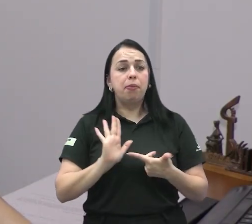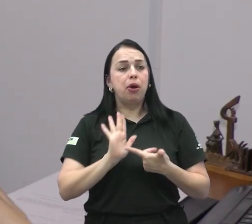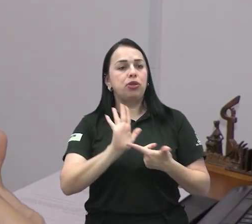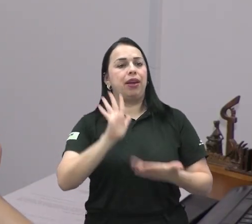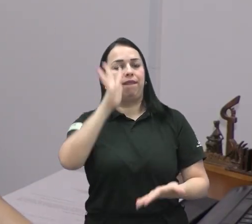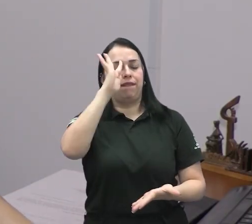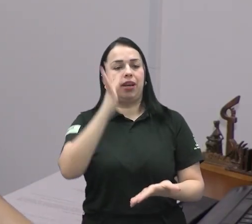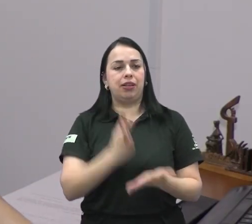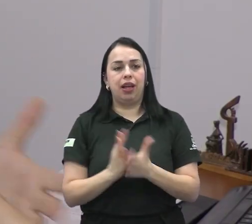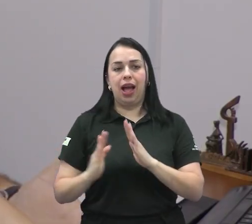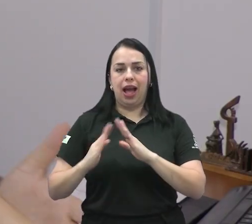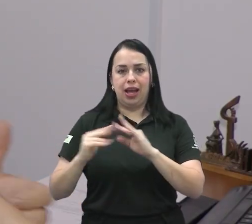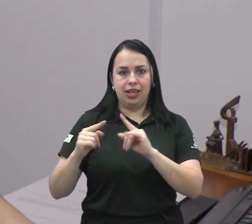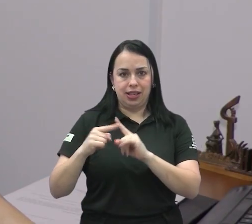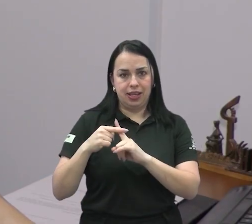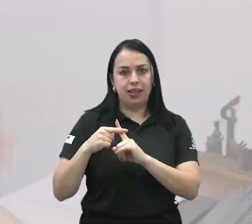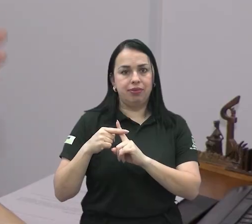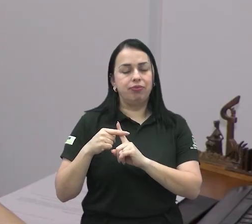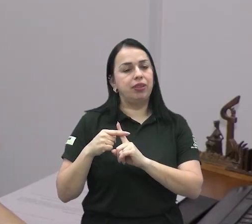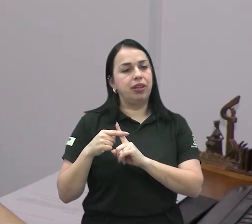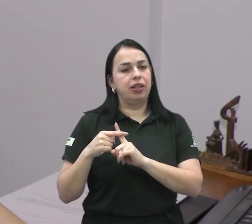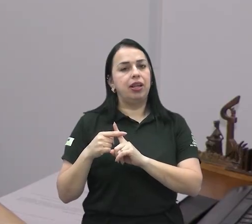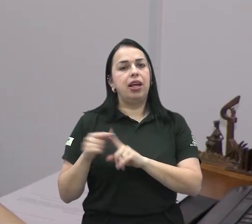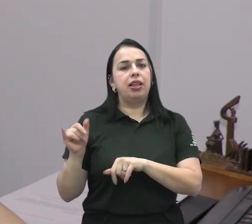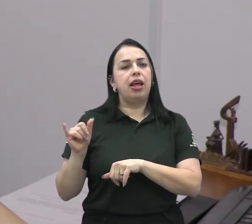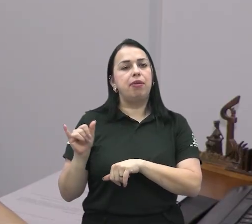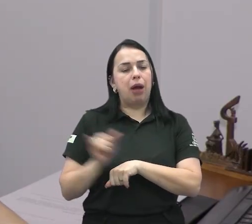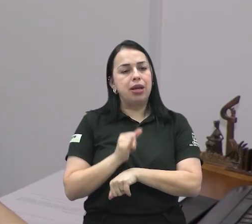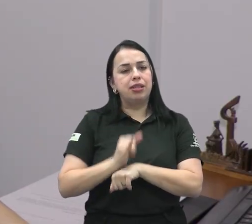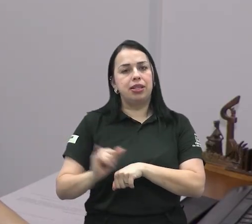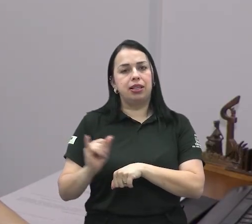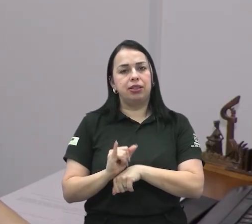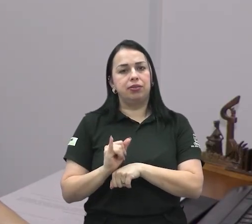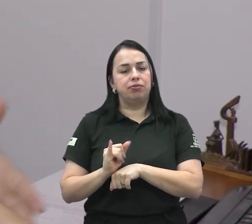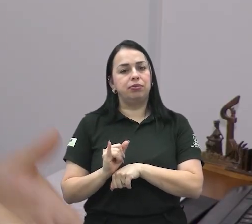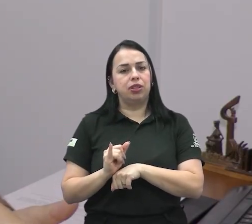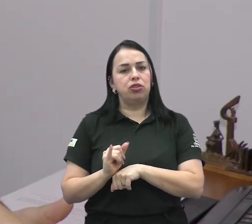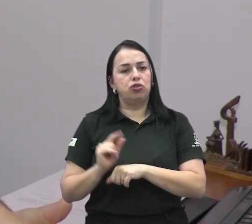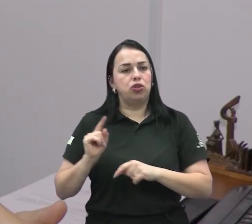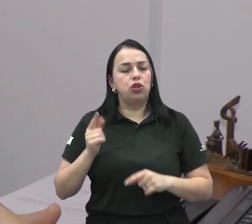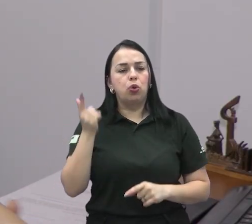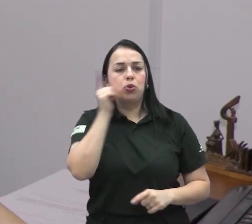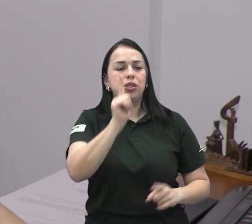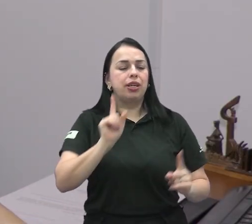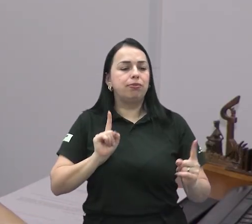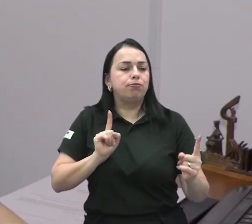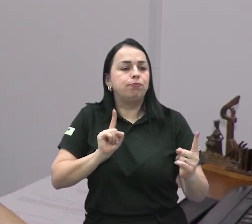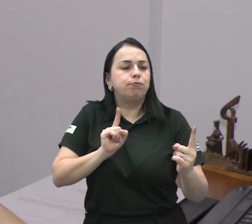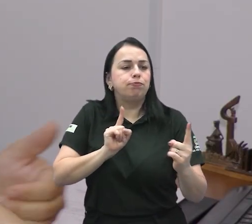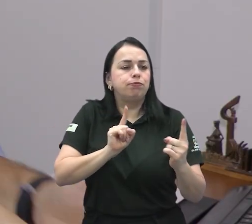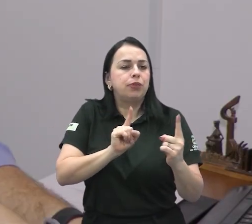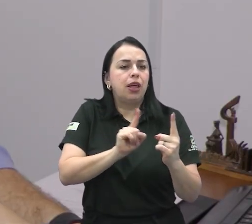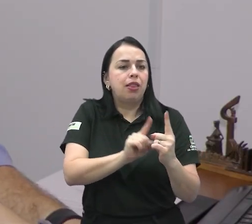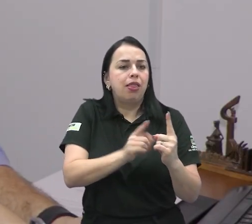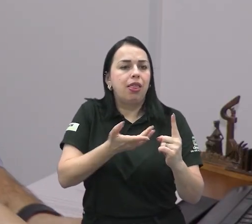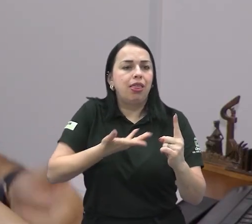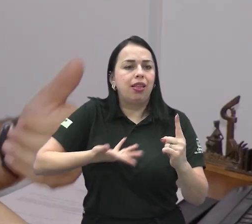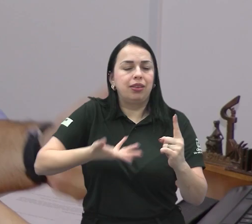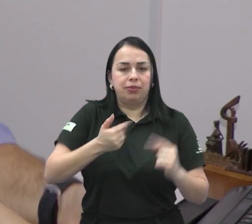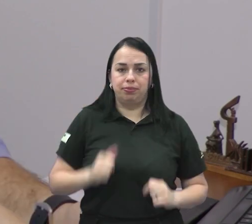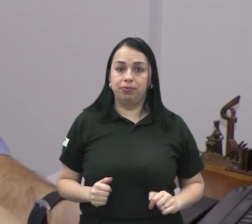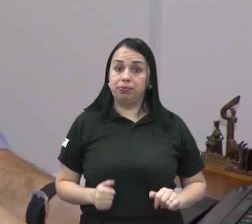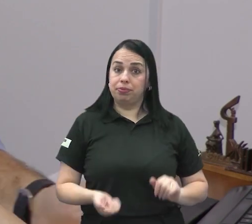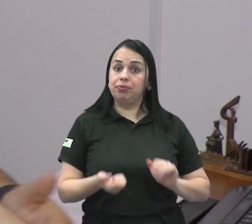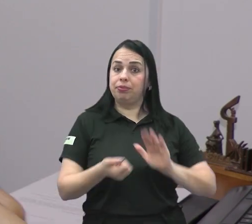de um problema, né, através da fé. A igreja, a instituição igreja, ela tem esse papel de chegar